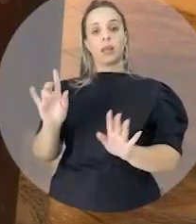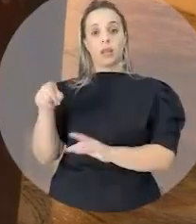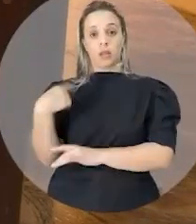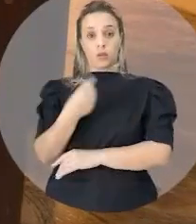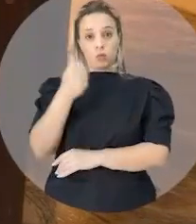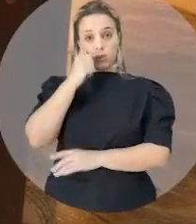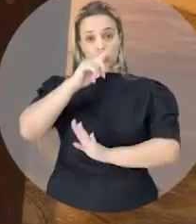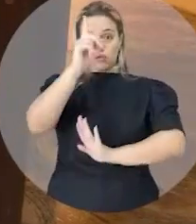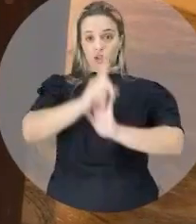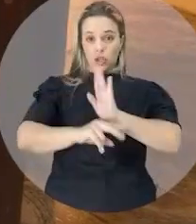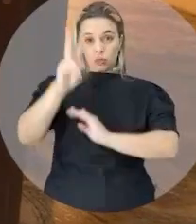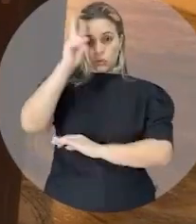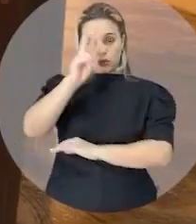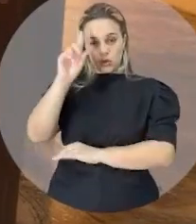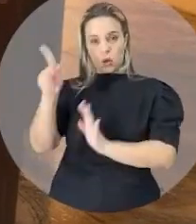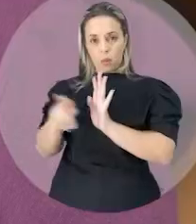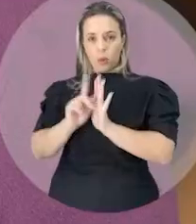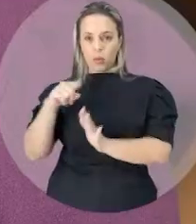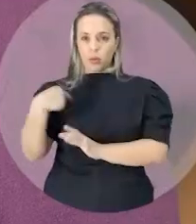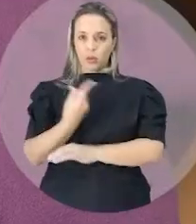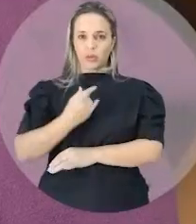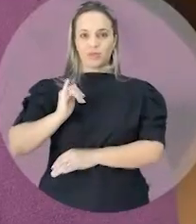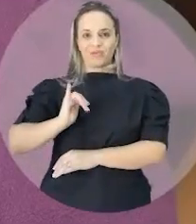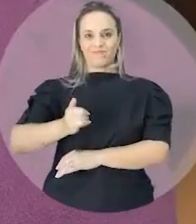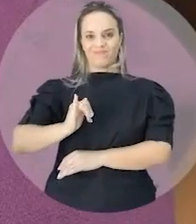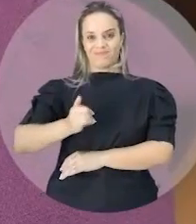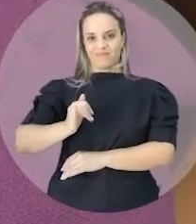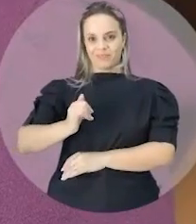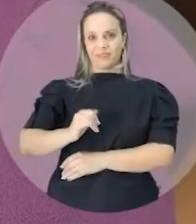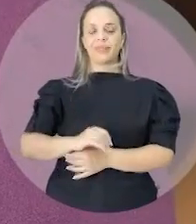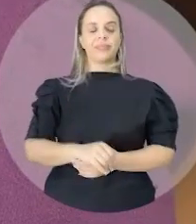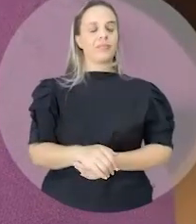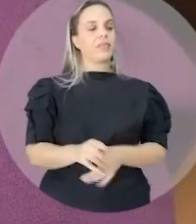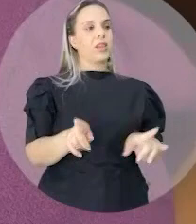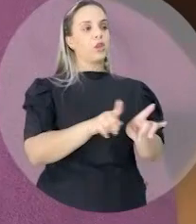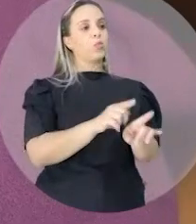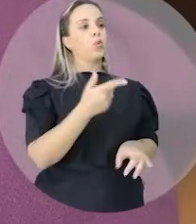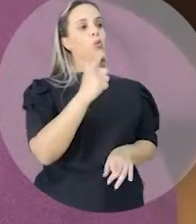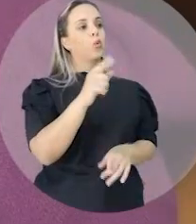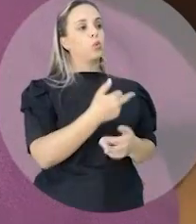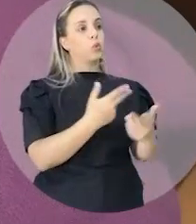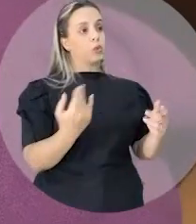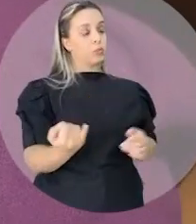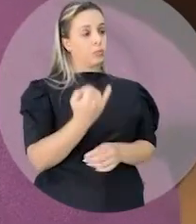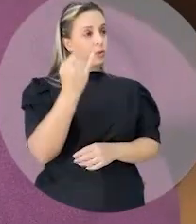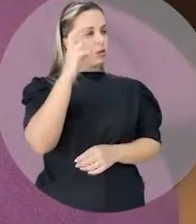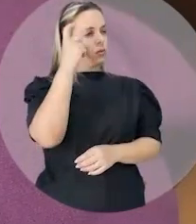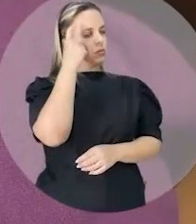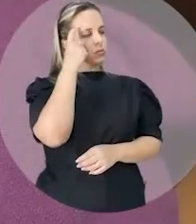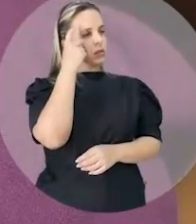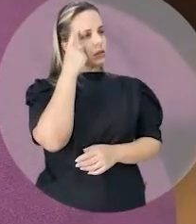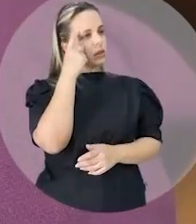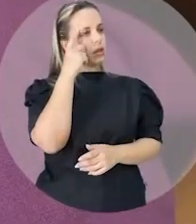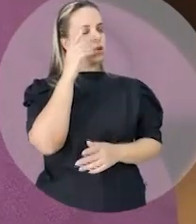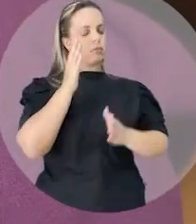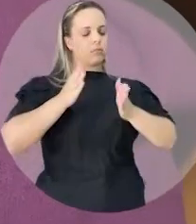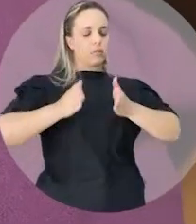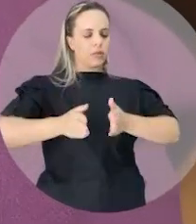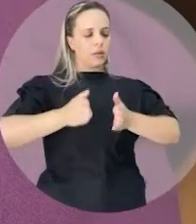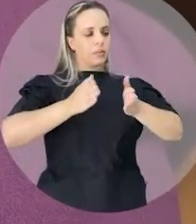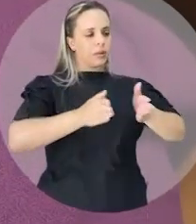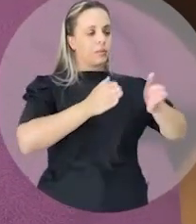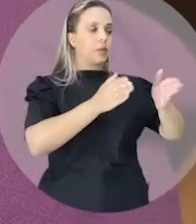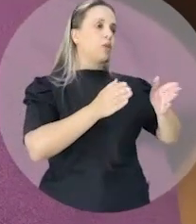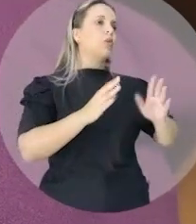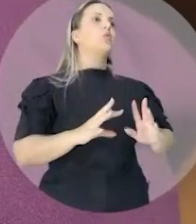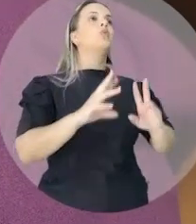narrar as nossas próprias histórias, sobretudo. Exato. E uma coisa importante também da gente pensar nessa estrutura, eu